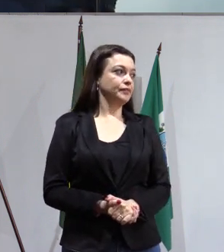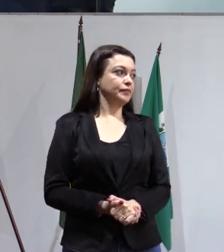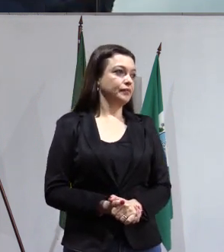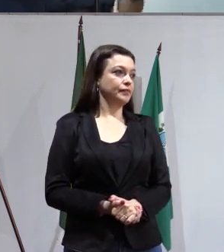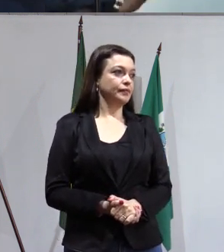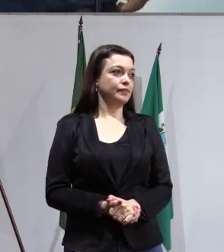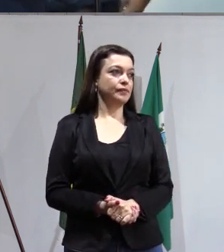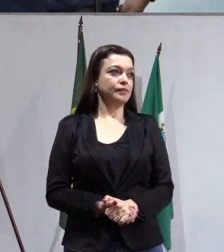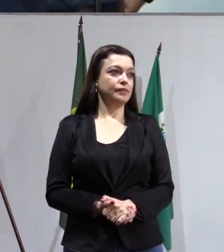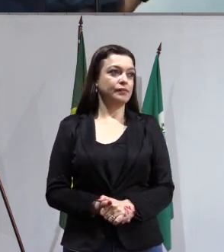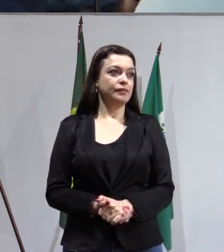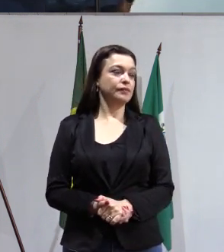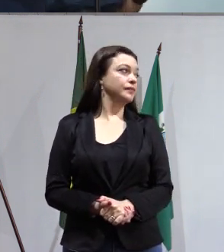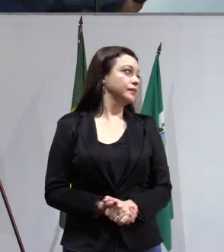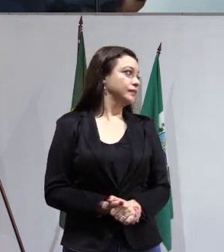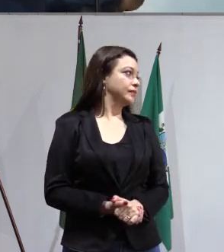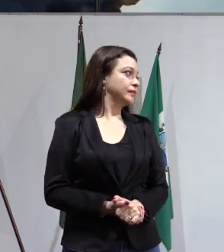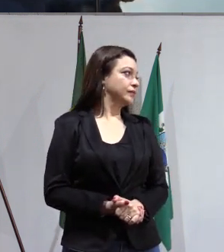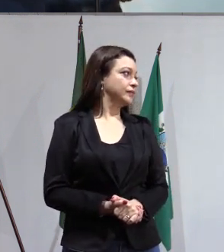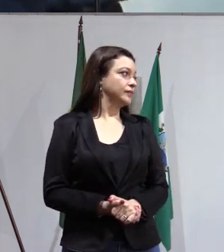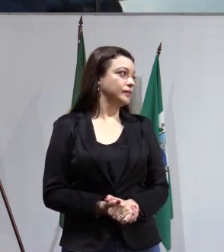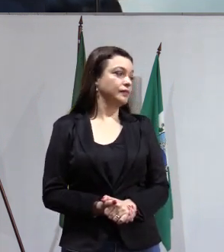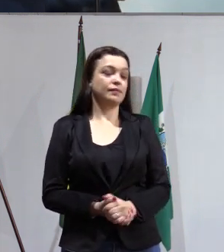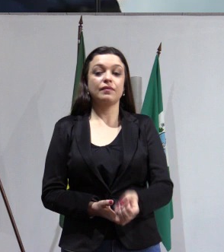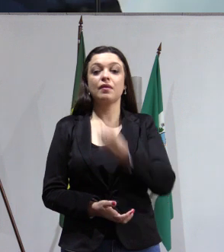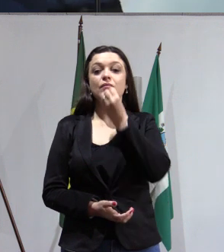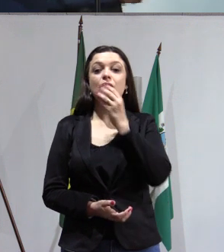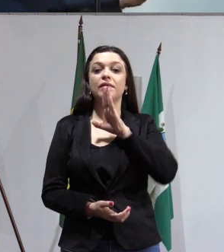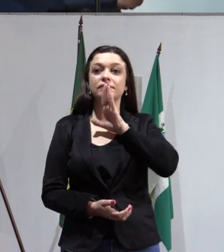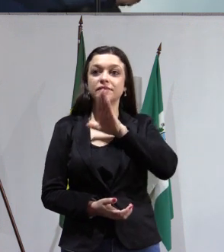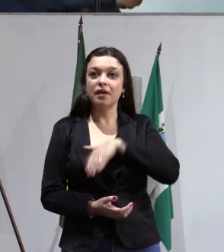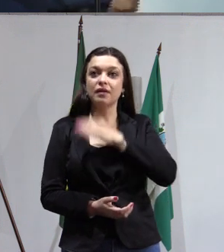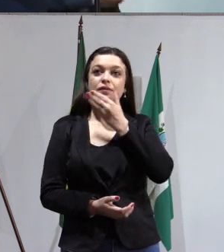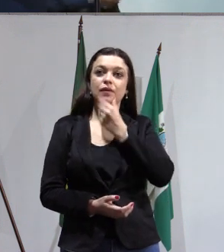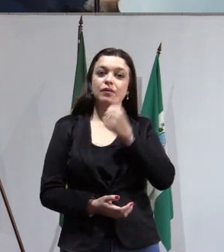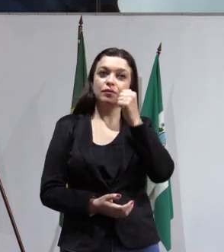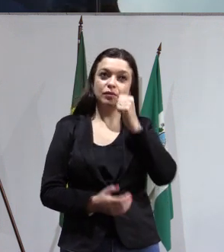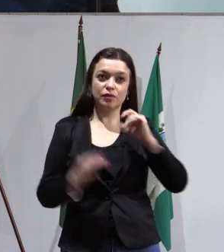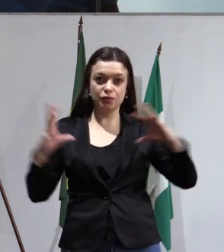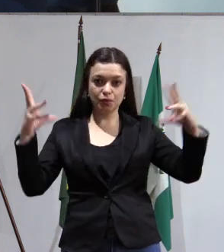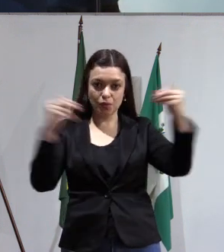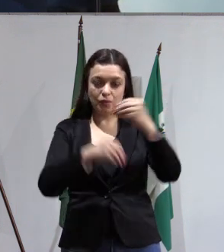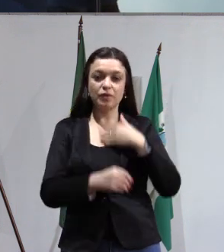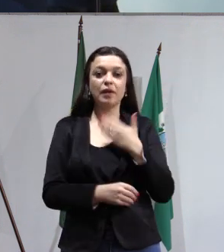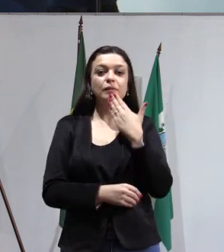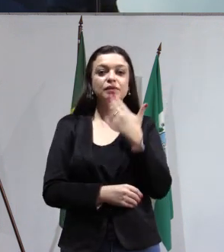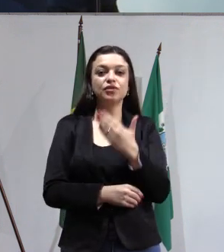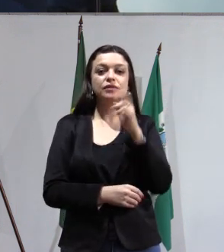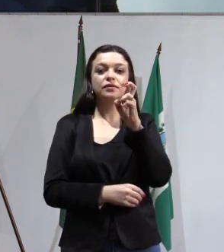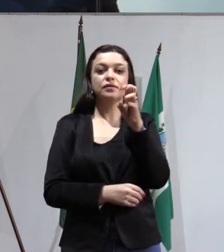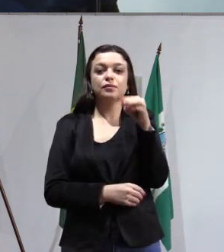Boa tarde a todos e a todas. Eu queria começar a minha fala pedindo 5 minutos de silêncio.